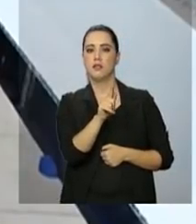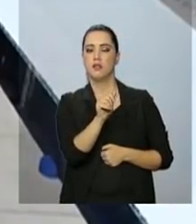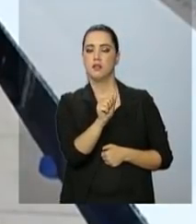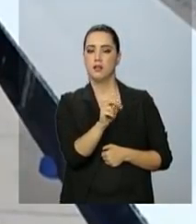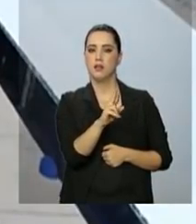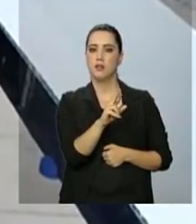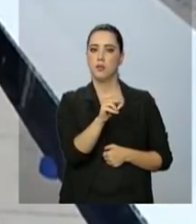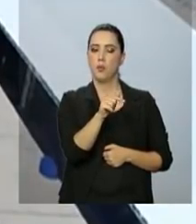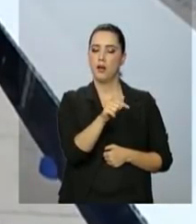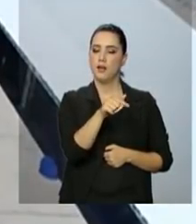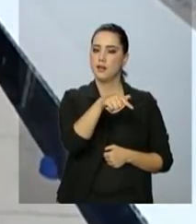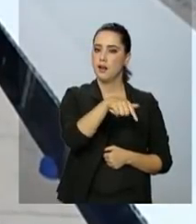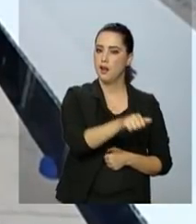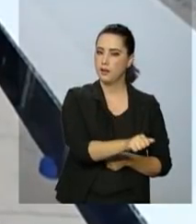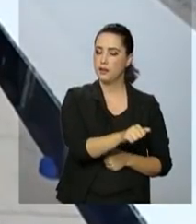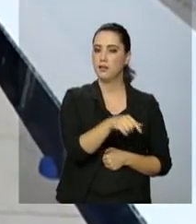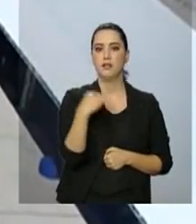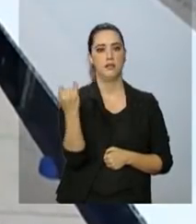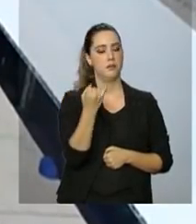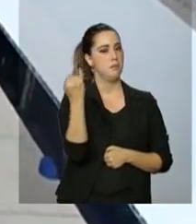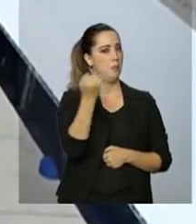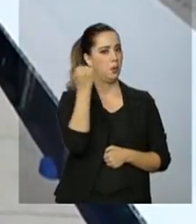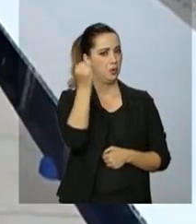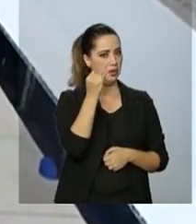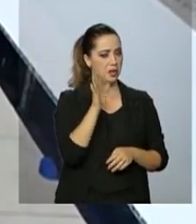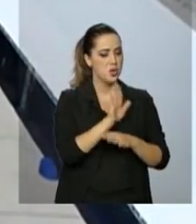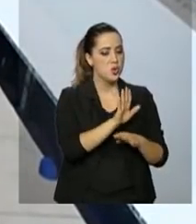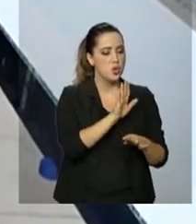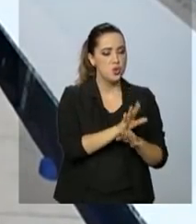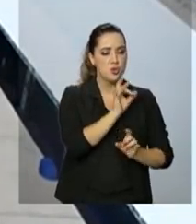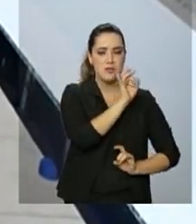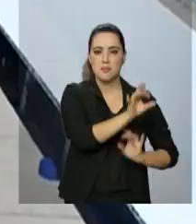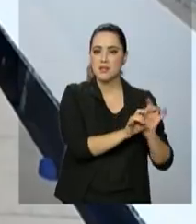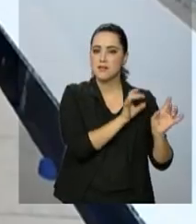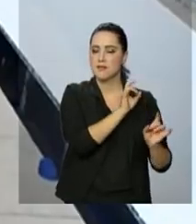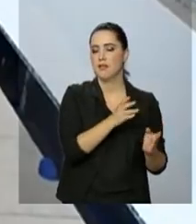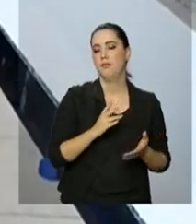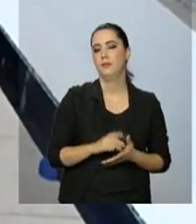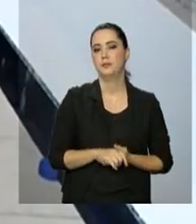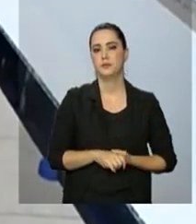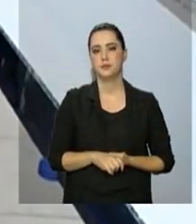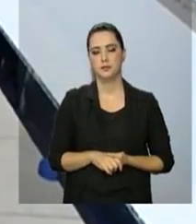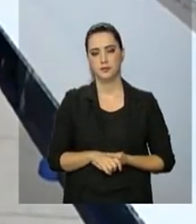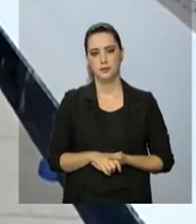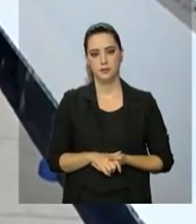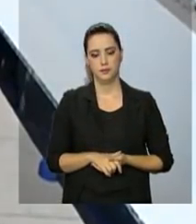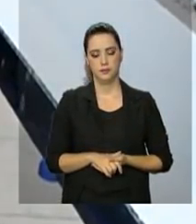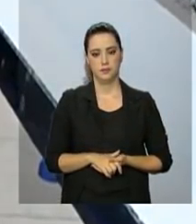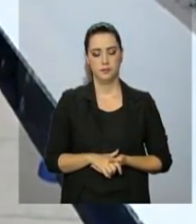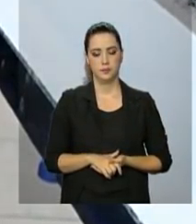poder ajudar um país ali que precisa do nosso apoio é realmente fantástico.